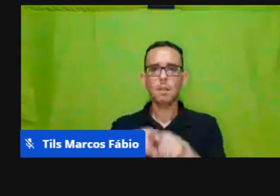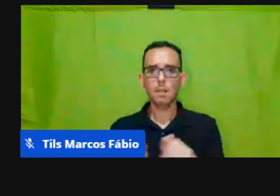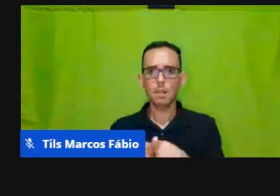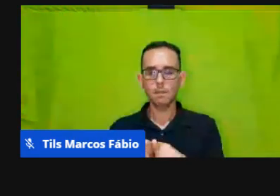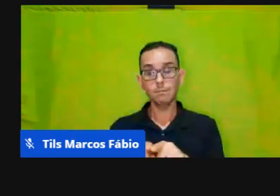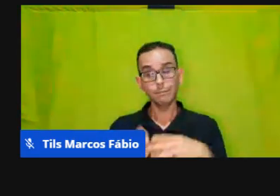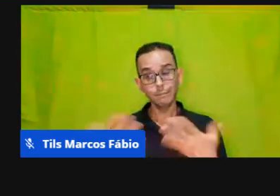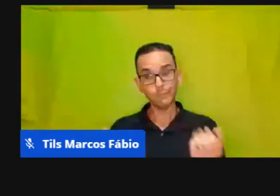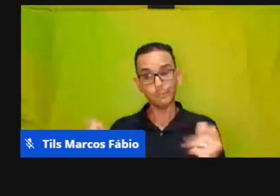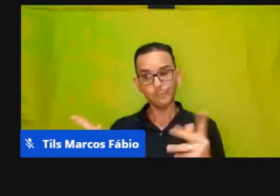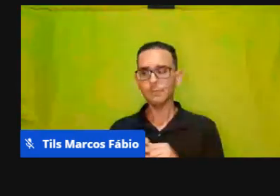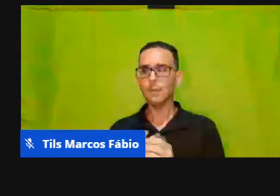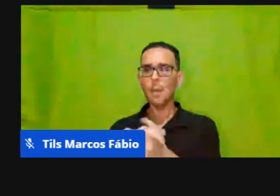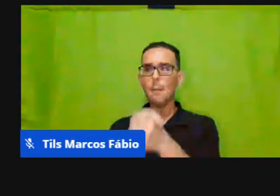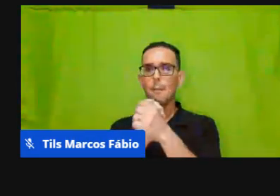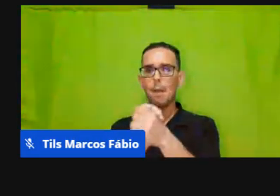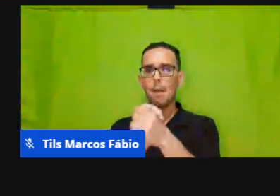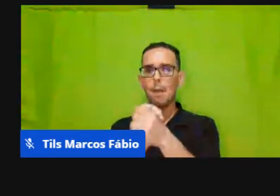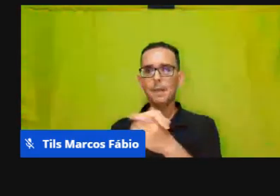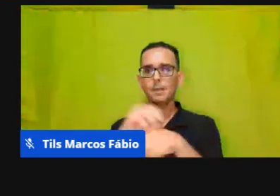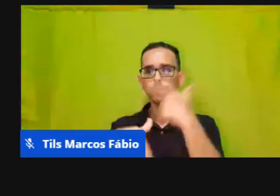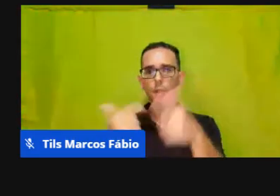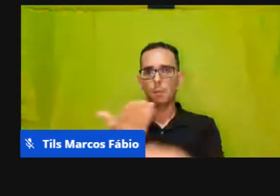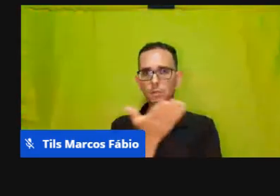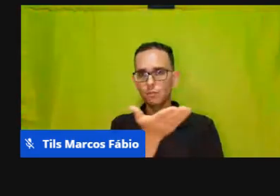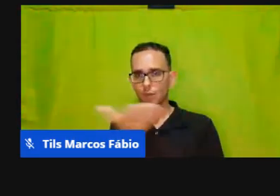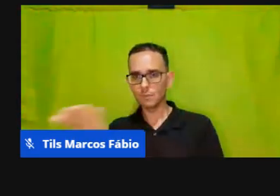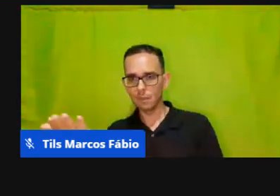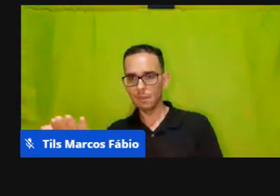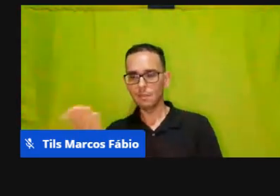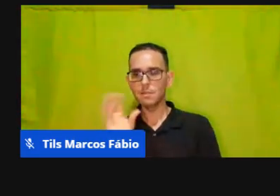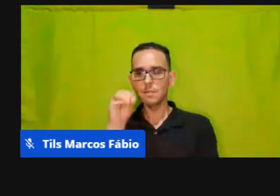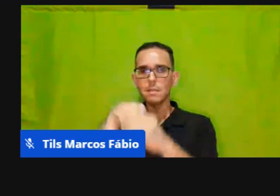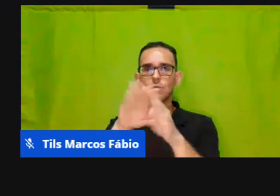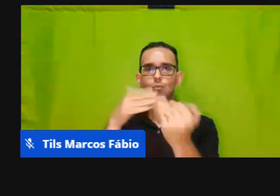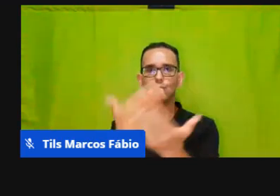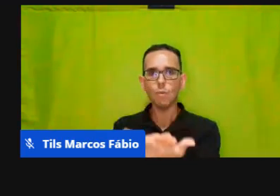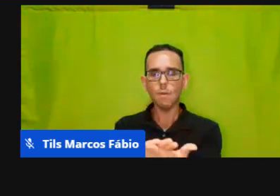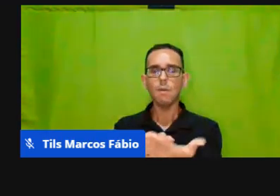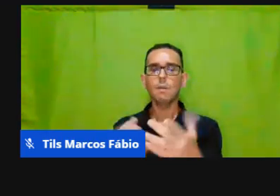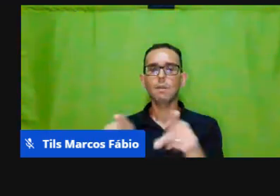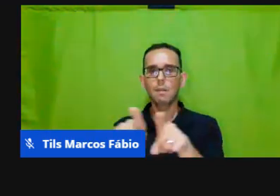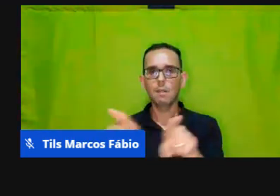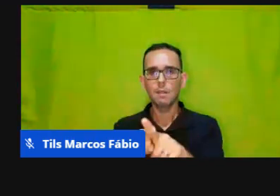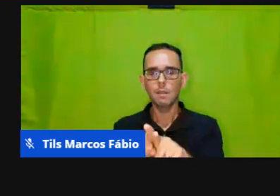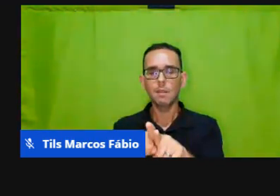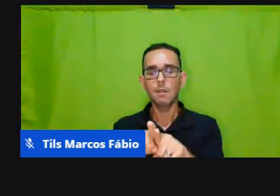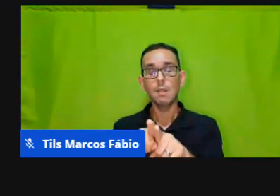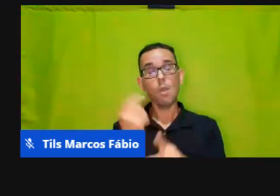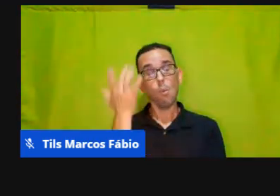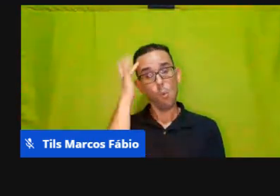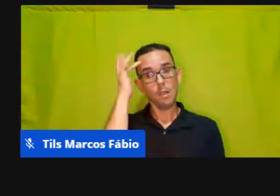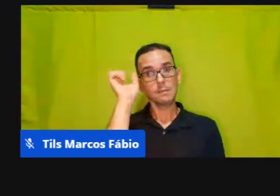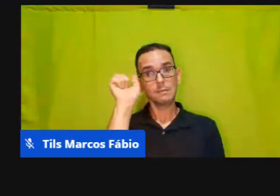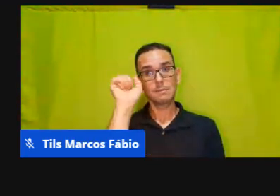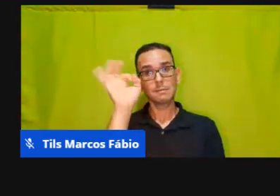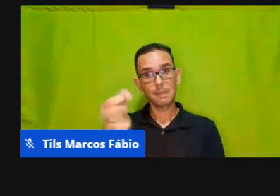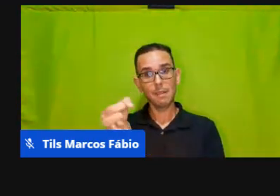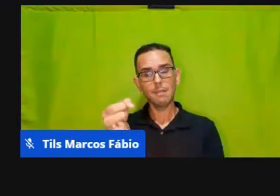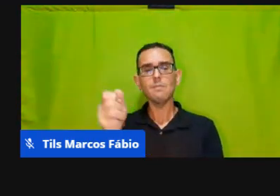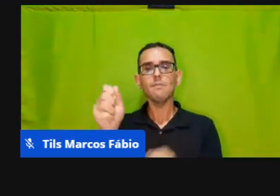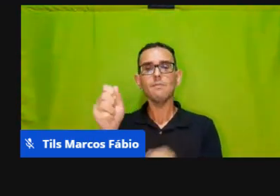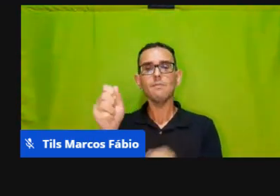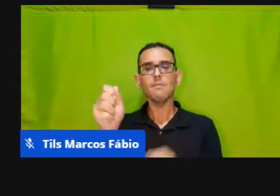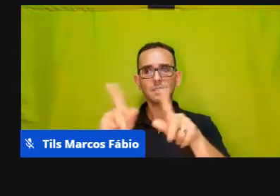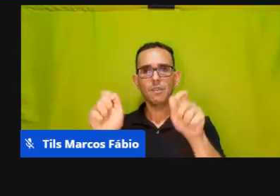isso. Parabéns pelo trabalho que vocês estão realizando, né, nas escolas. Com certeza fazem diferença,